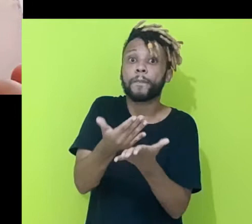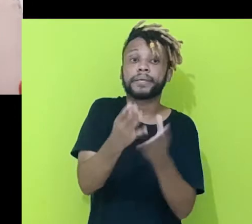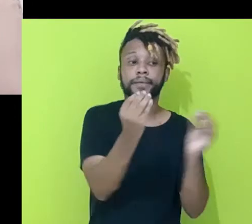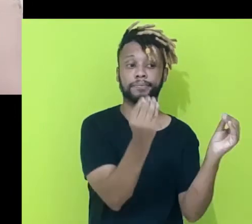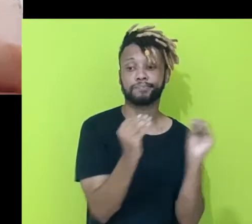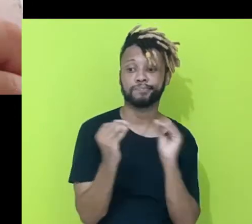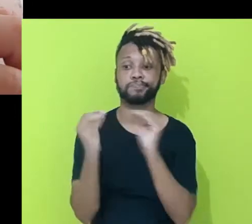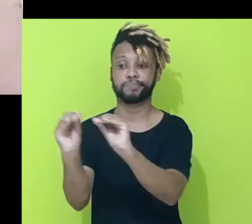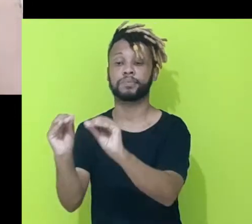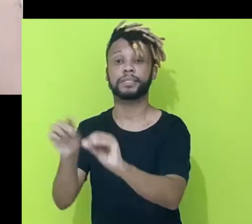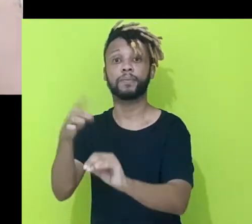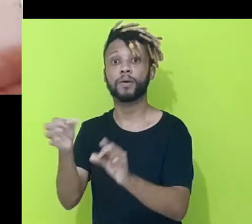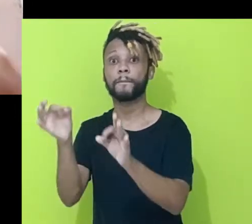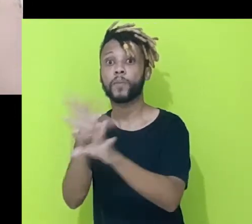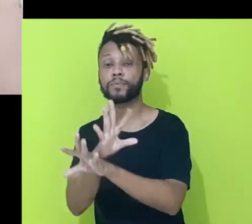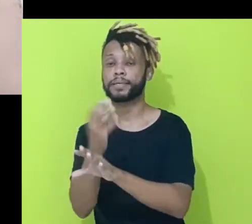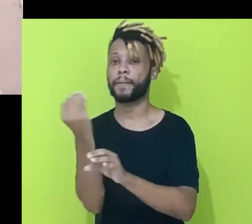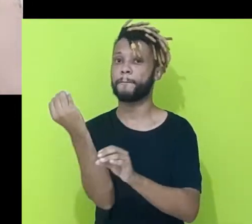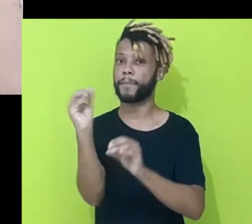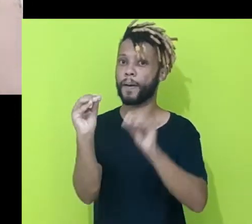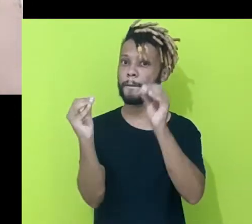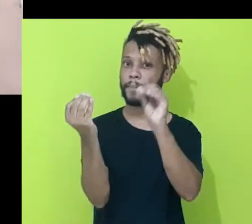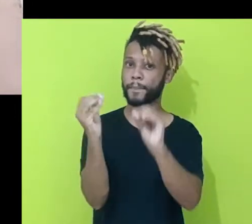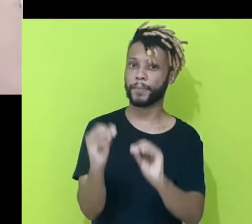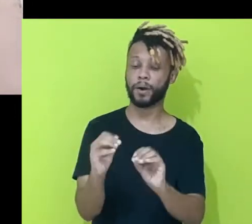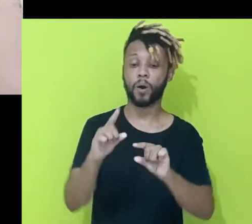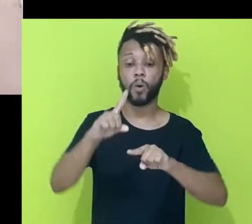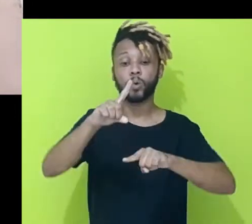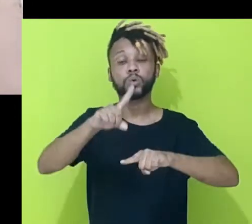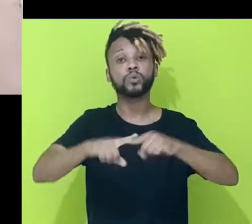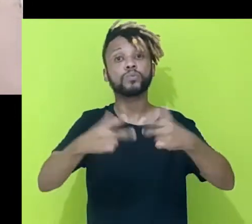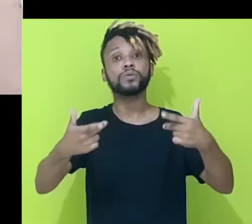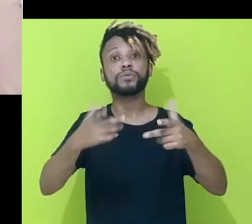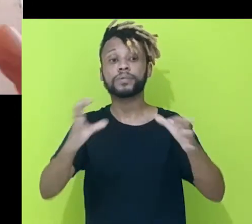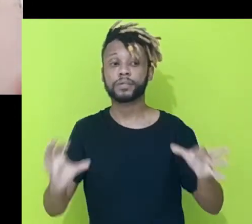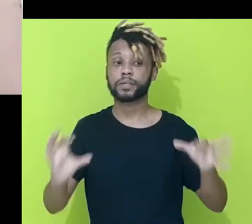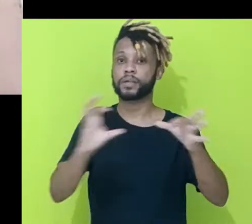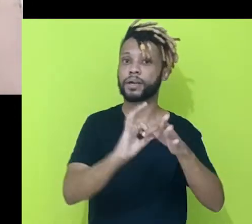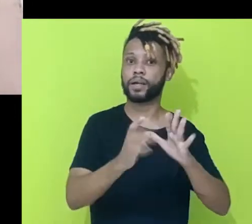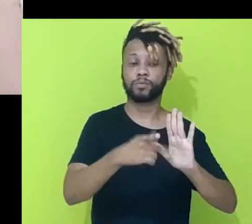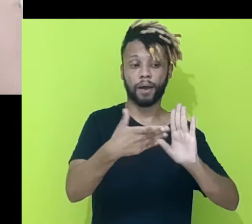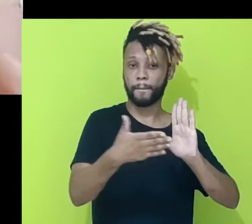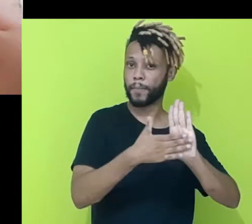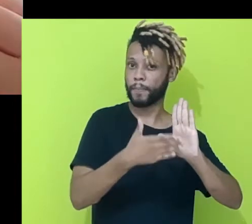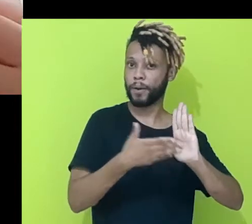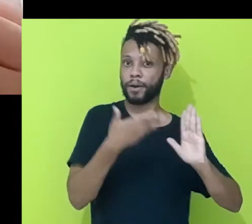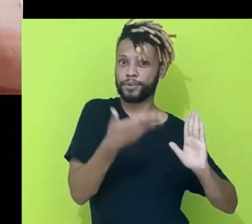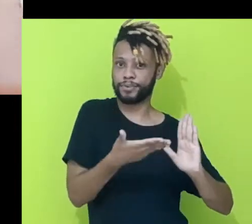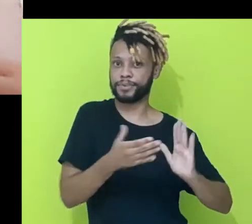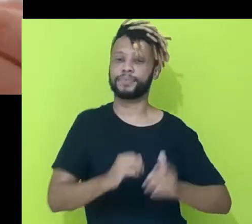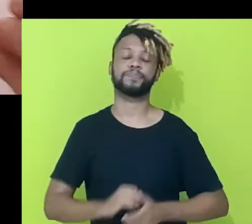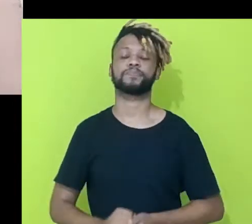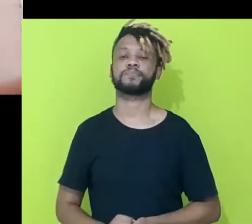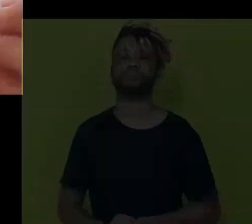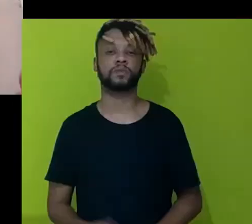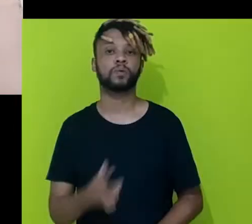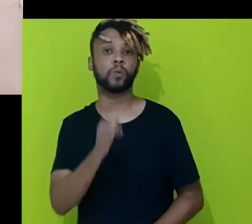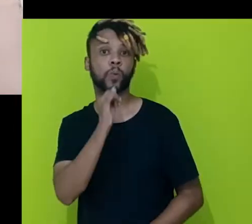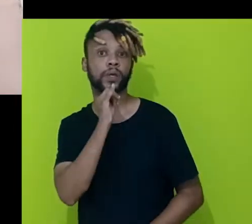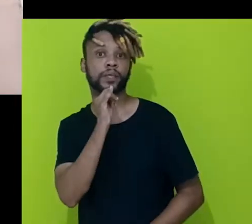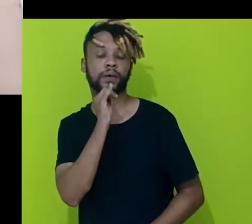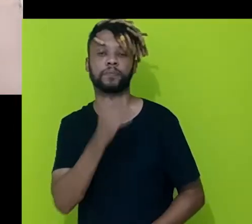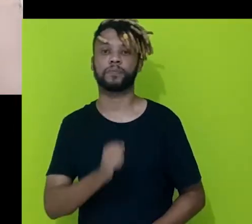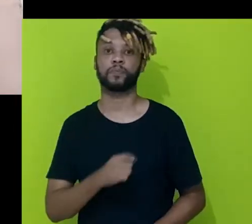você cadastra os produtos que são resultantes da sua proposta, tá? No nosso caso, a gente tem a apresentação de